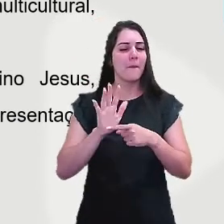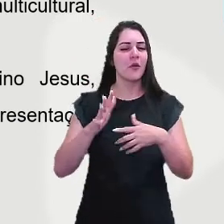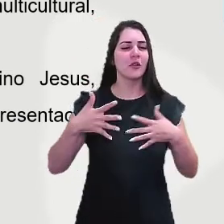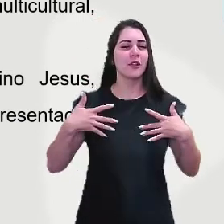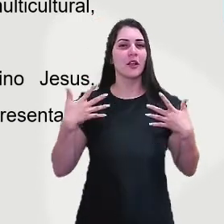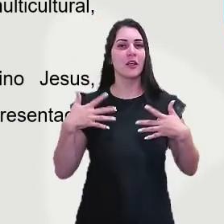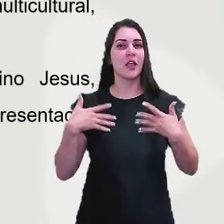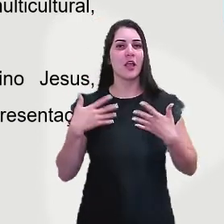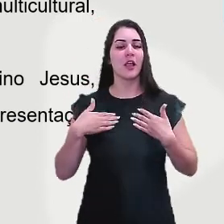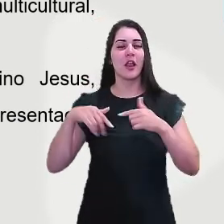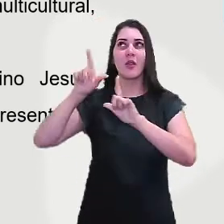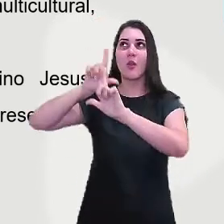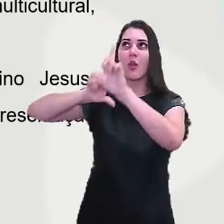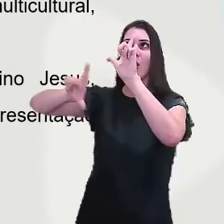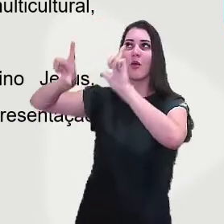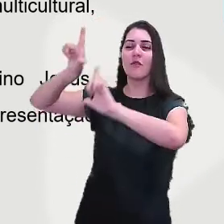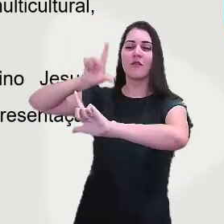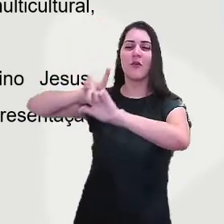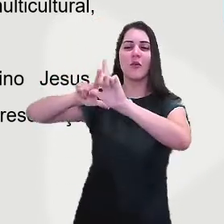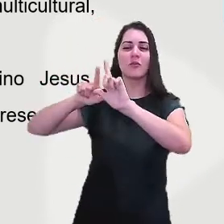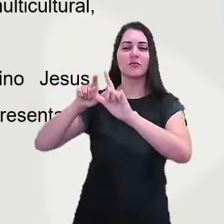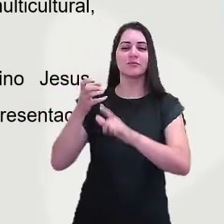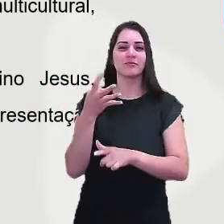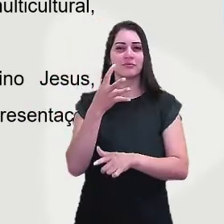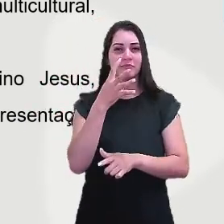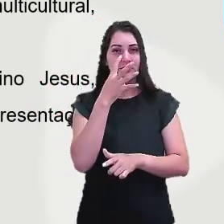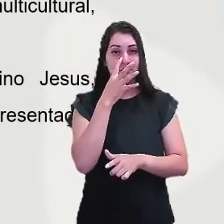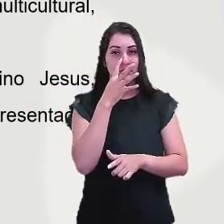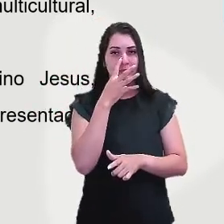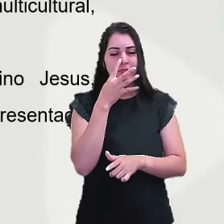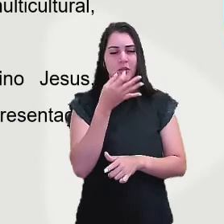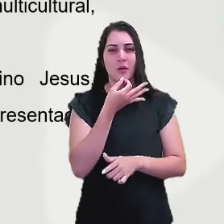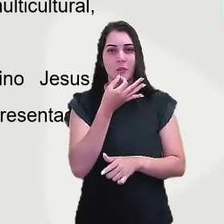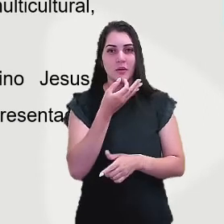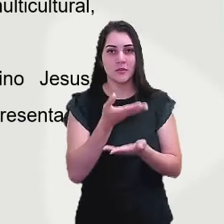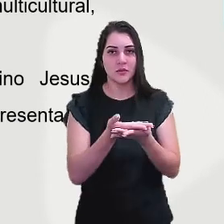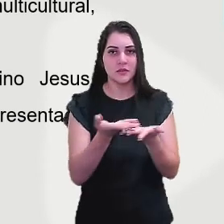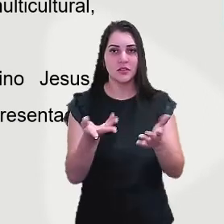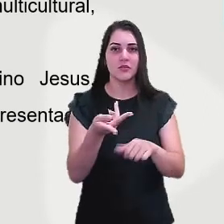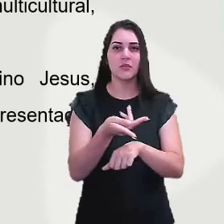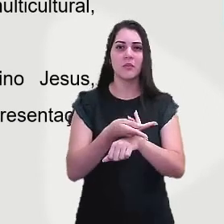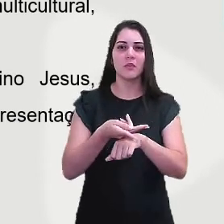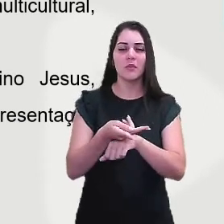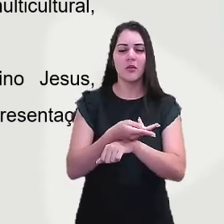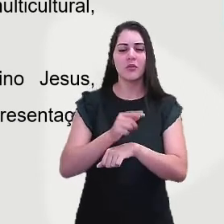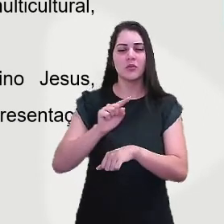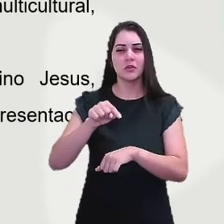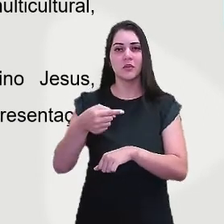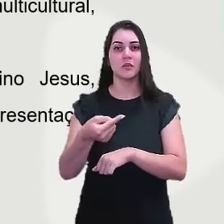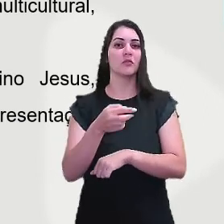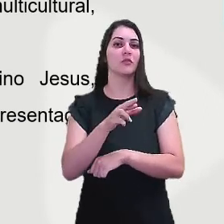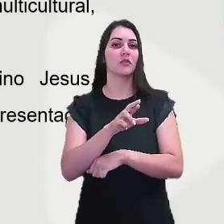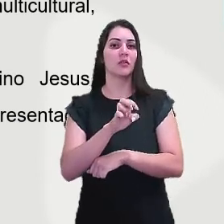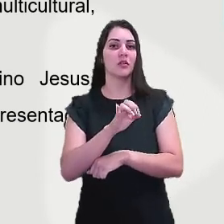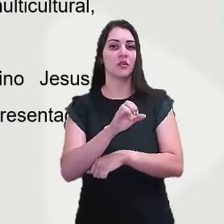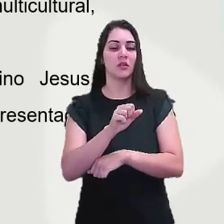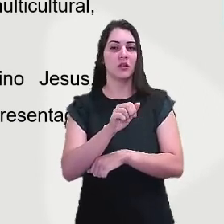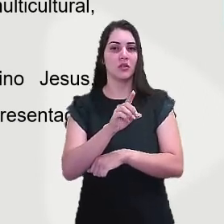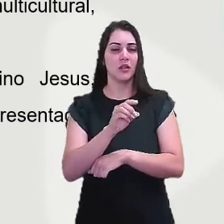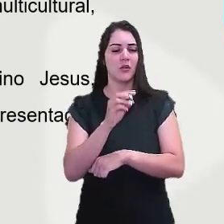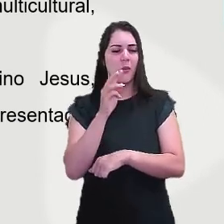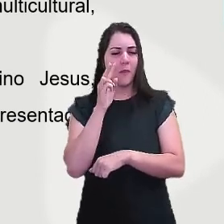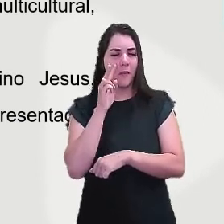louvores e encantamento. Uma dica para vocês: procurem depois reisado para vocês assistirem a